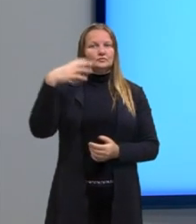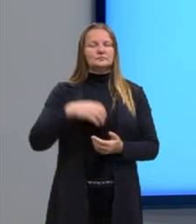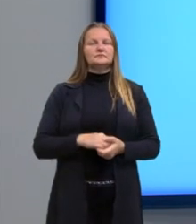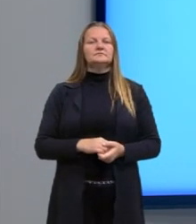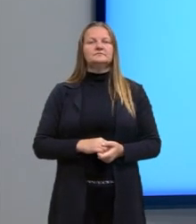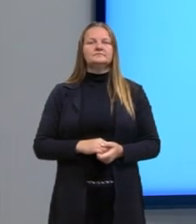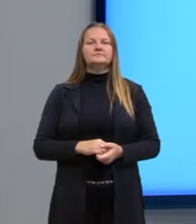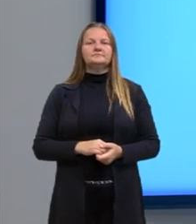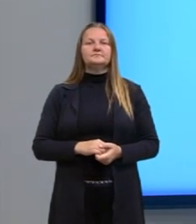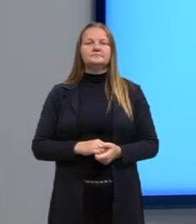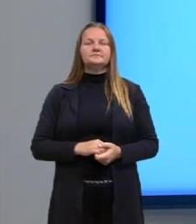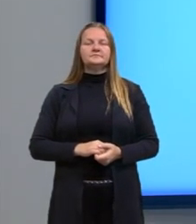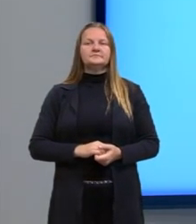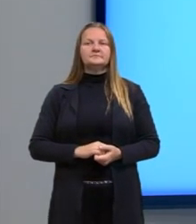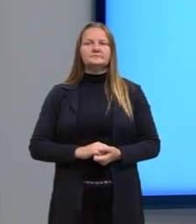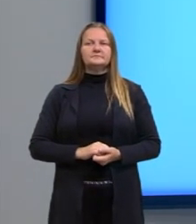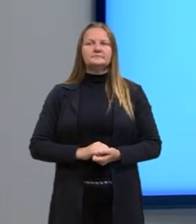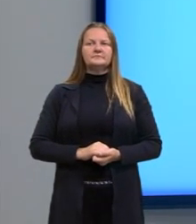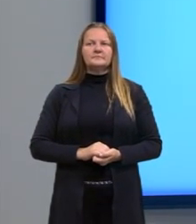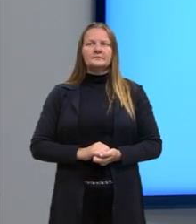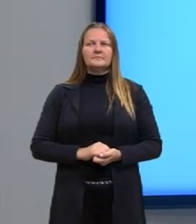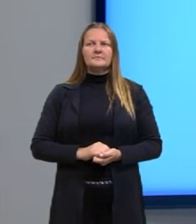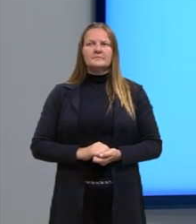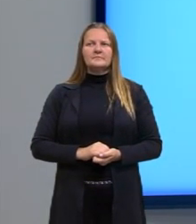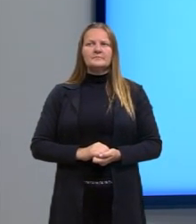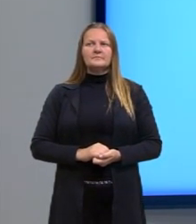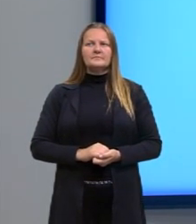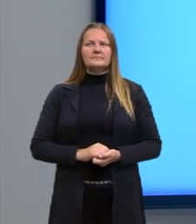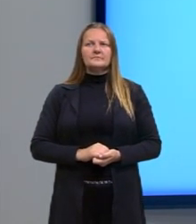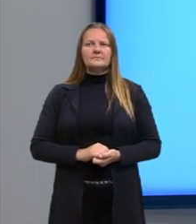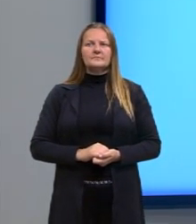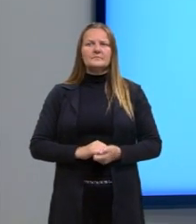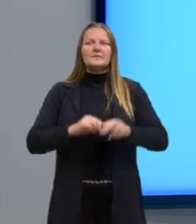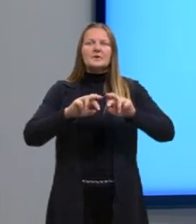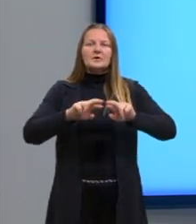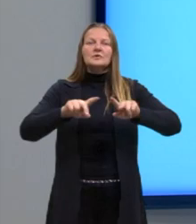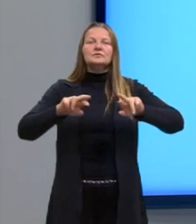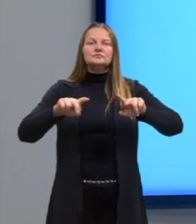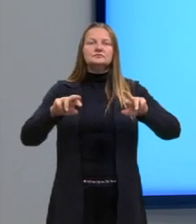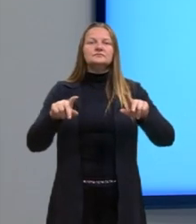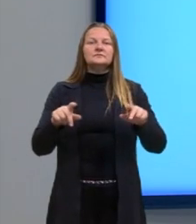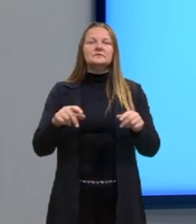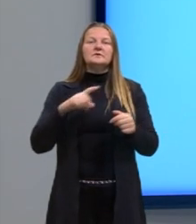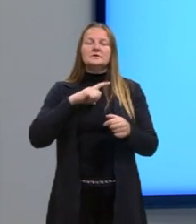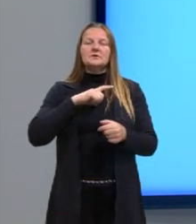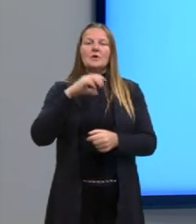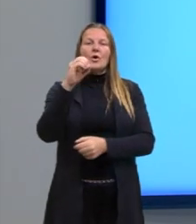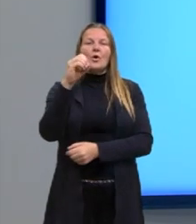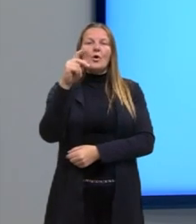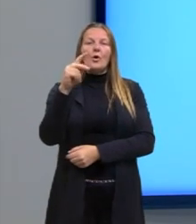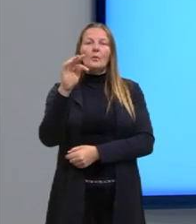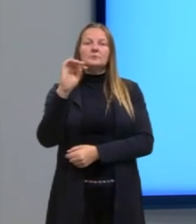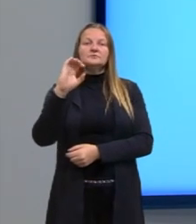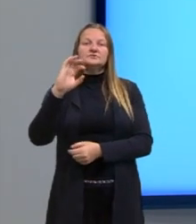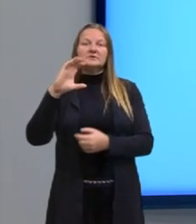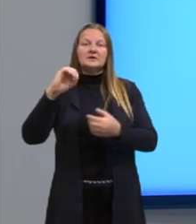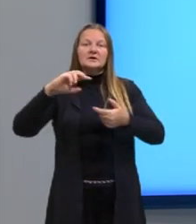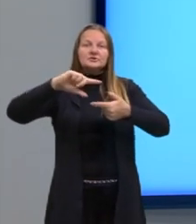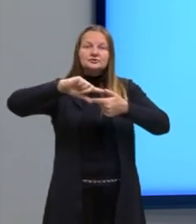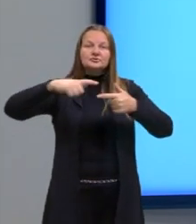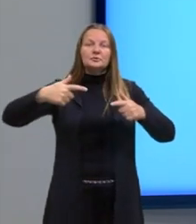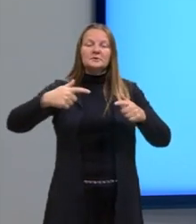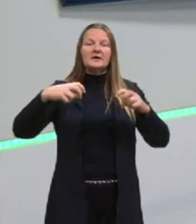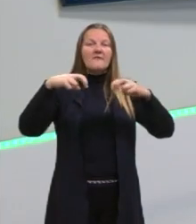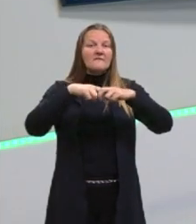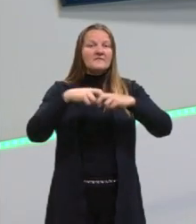geométrica geralmente ela é vista como diferente da óptica física a óptica física